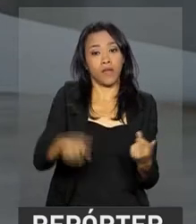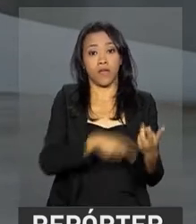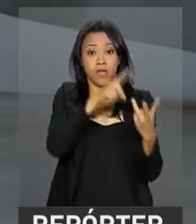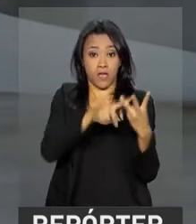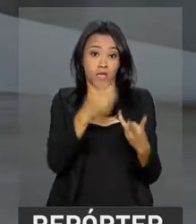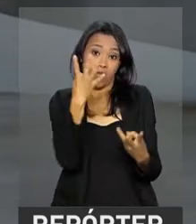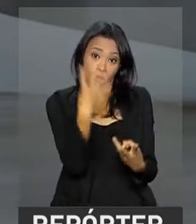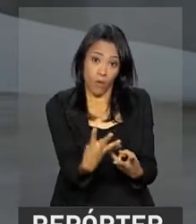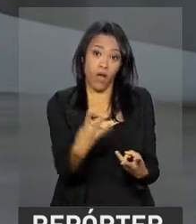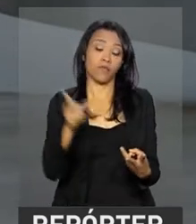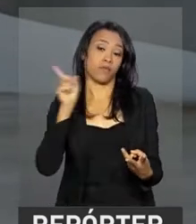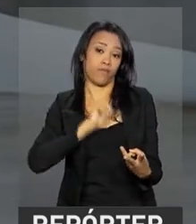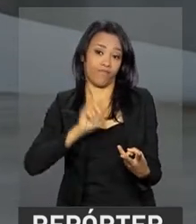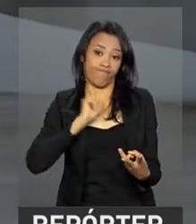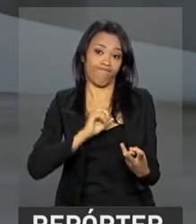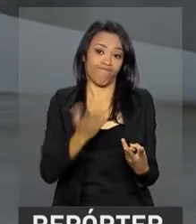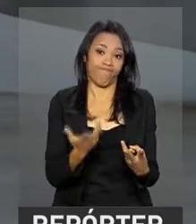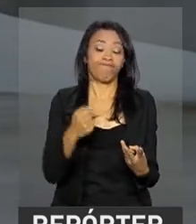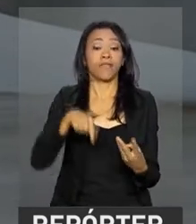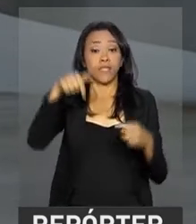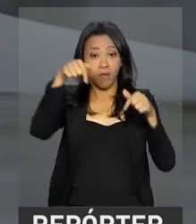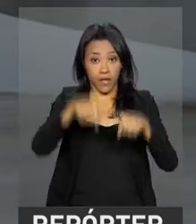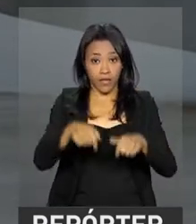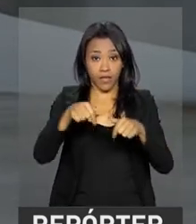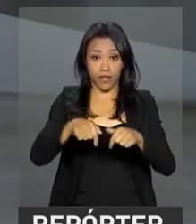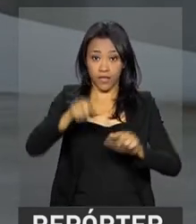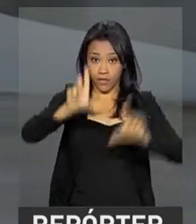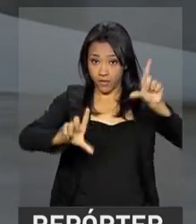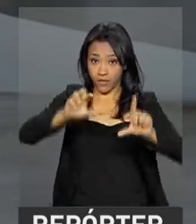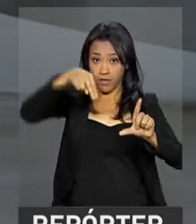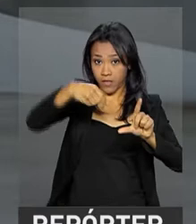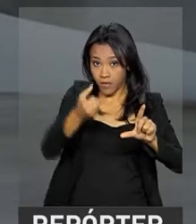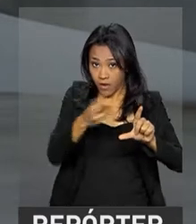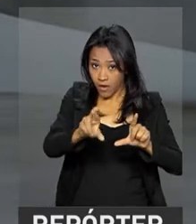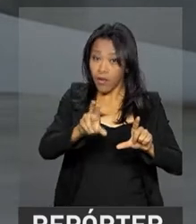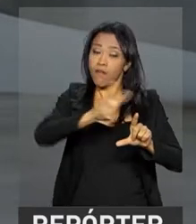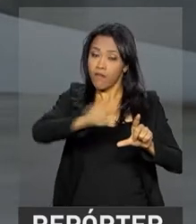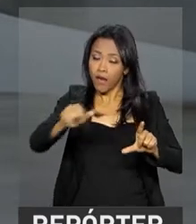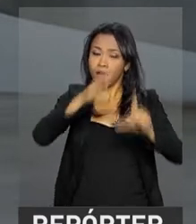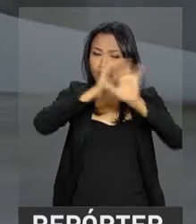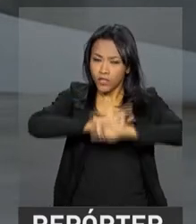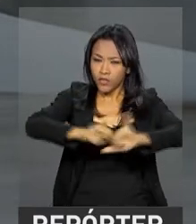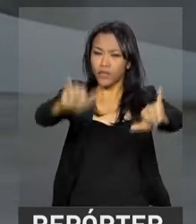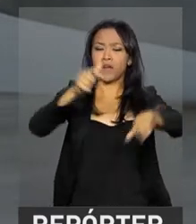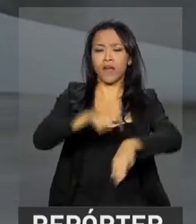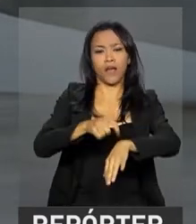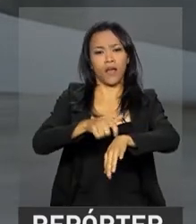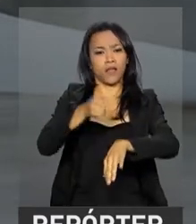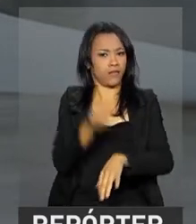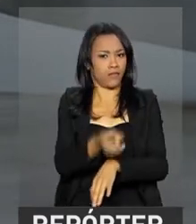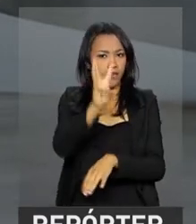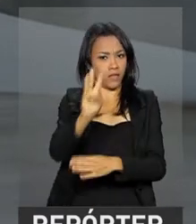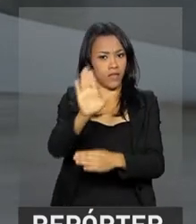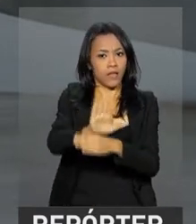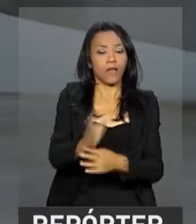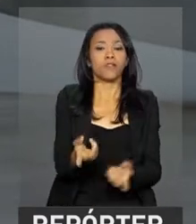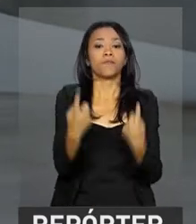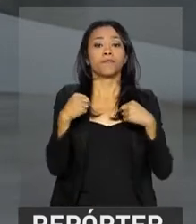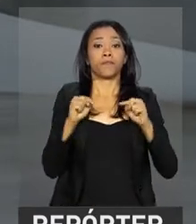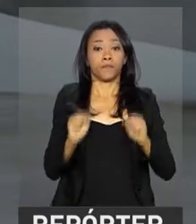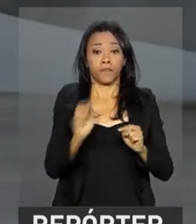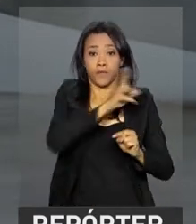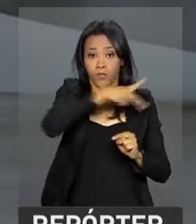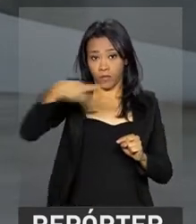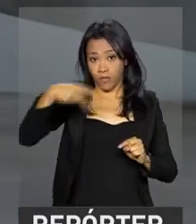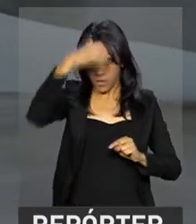gerais a tv nbr e vai transmitir essa cerimônia ao vivo logo mais às três horas da tarde e o presidente